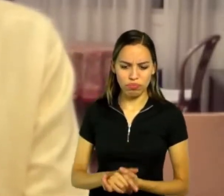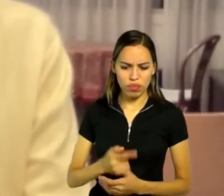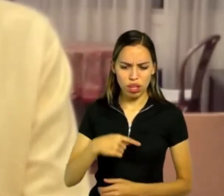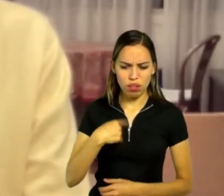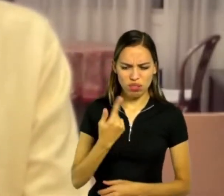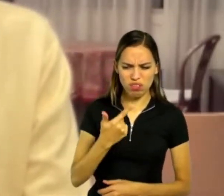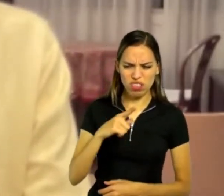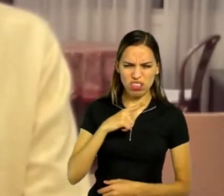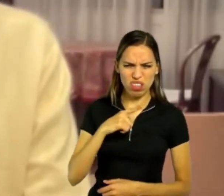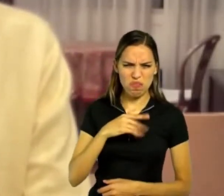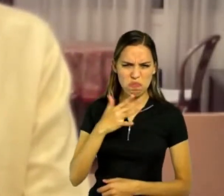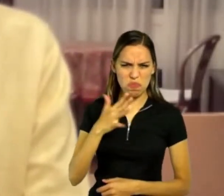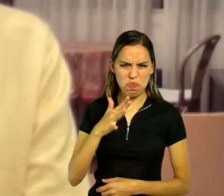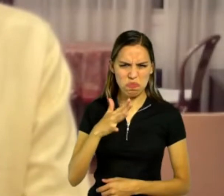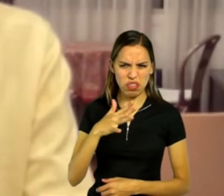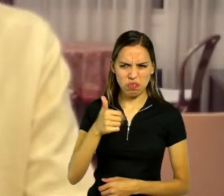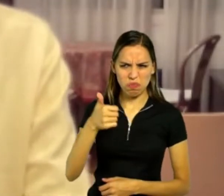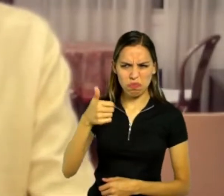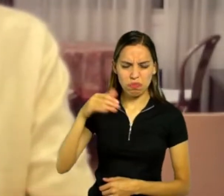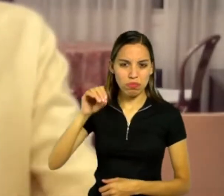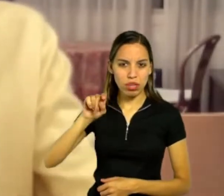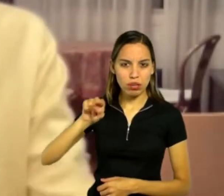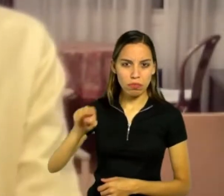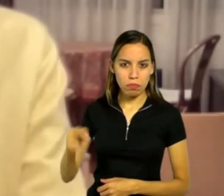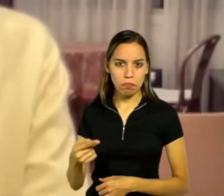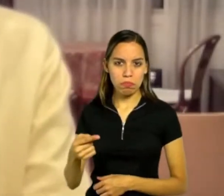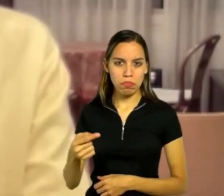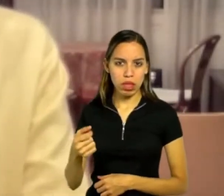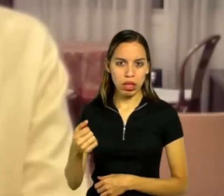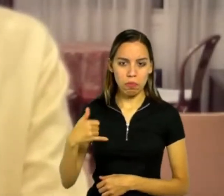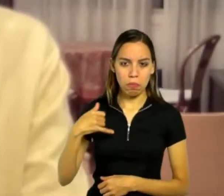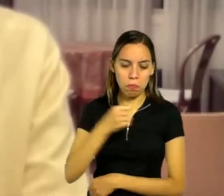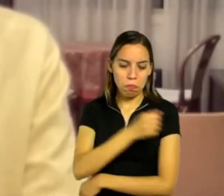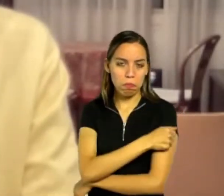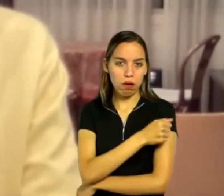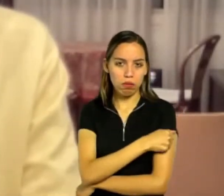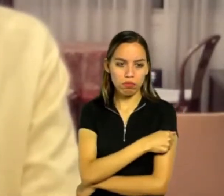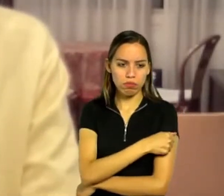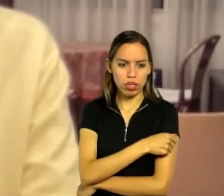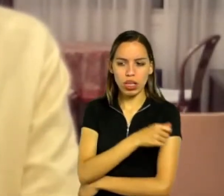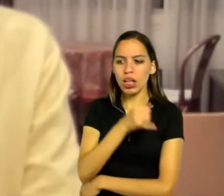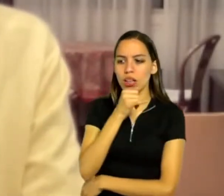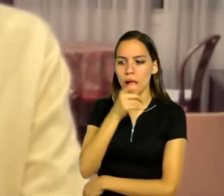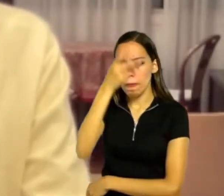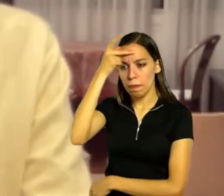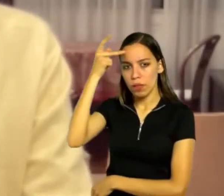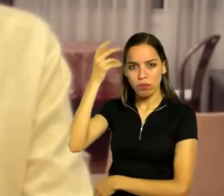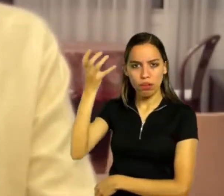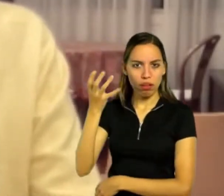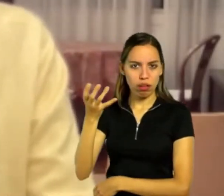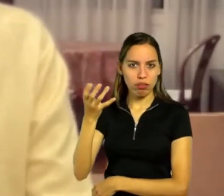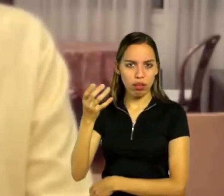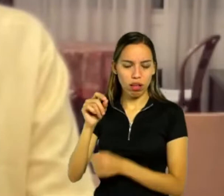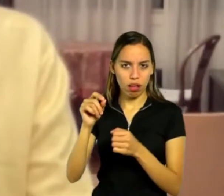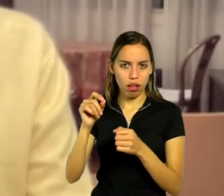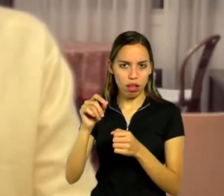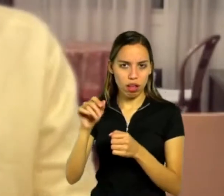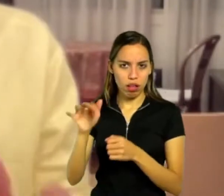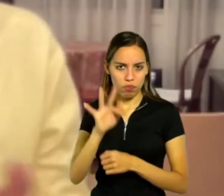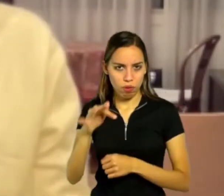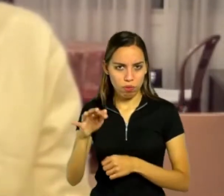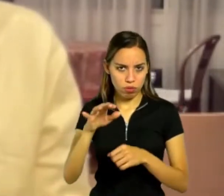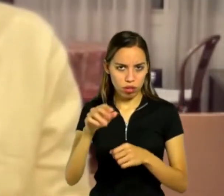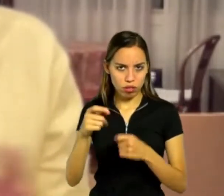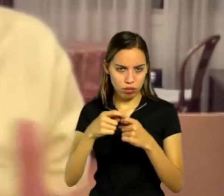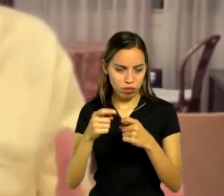alunos para o vestibular de medicina. Todo mundo que queria fazer medicina ia fazer o Objetivo. A gente dava aula